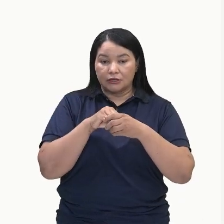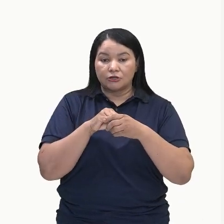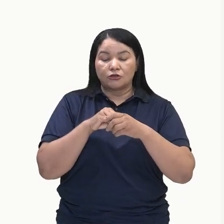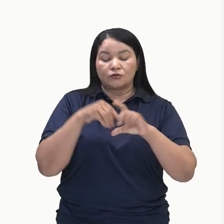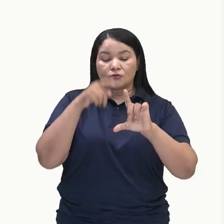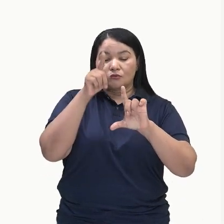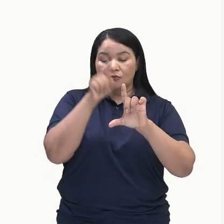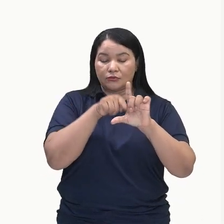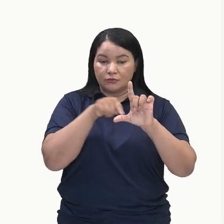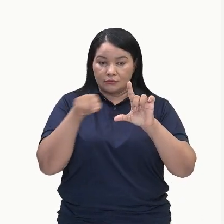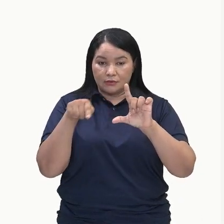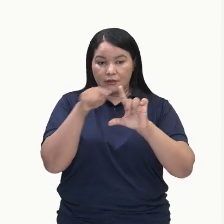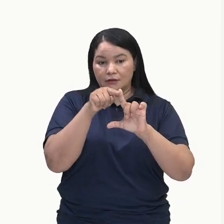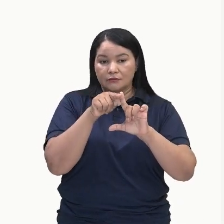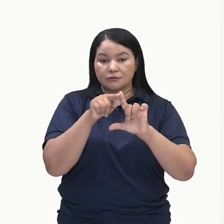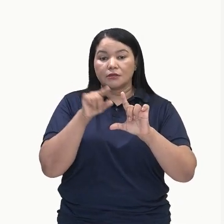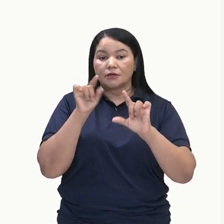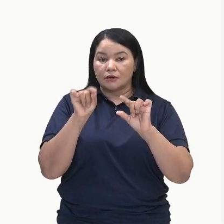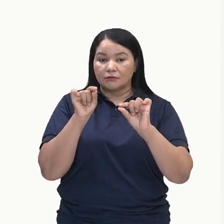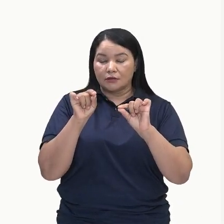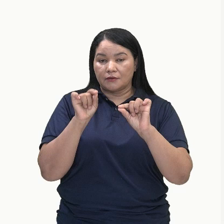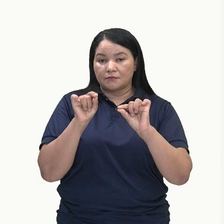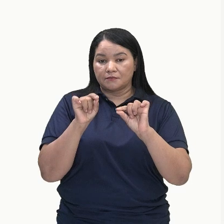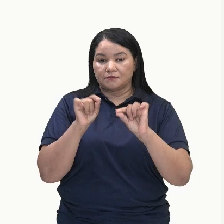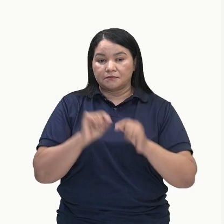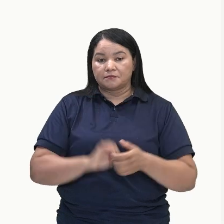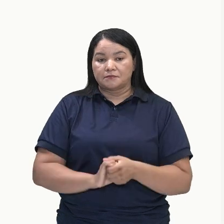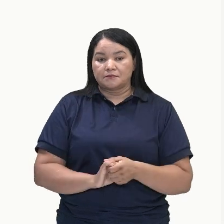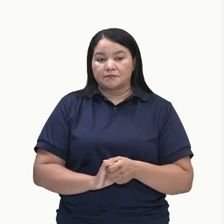triângulo, eles são ângulos